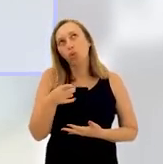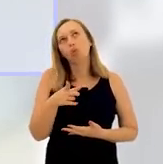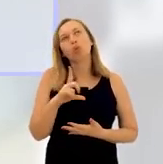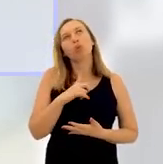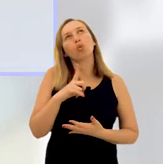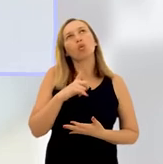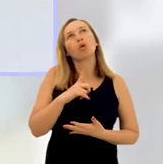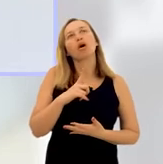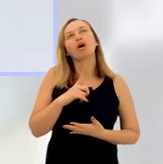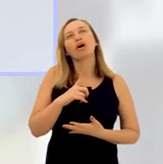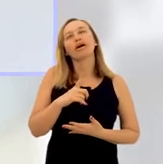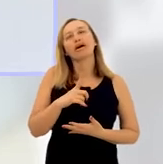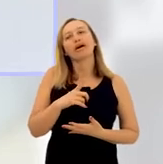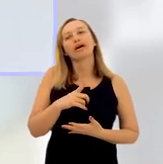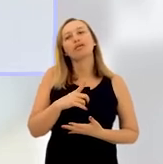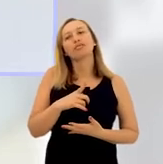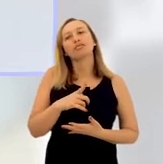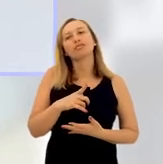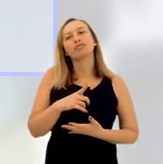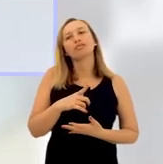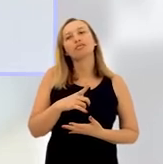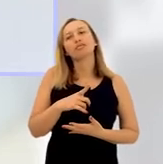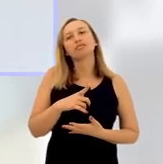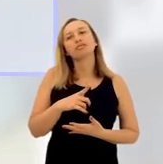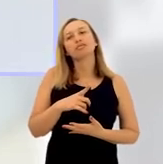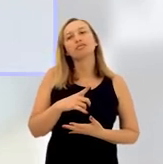certa dúvida, gera um certo,